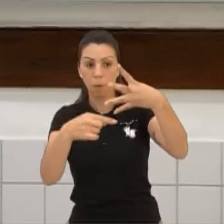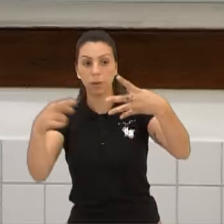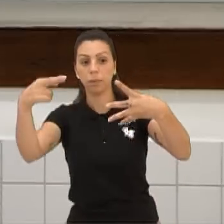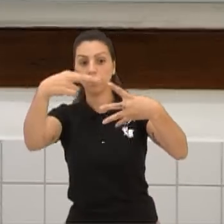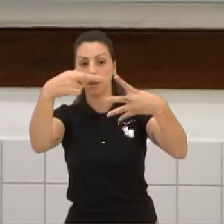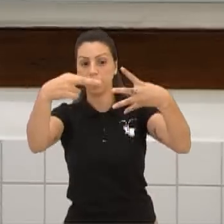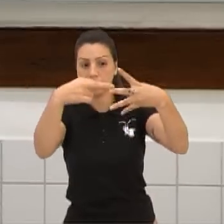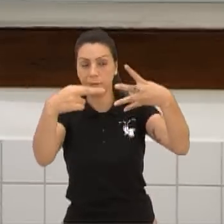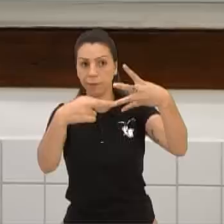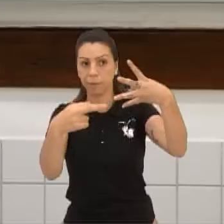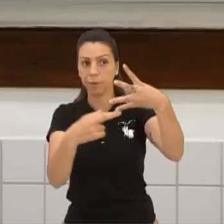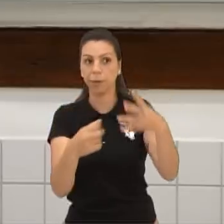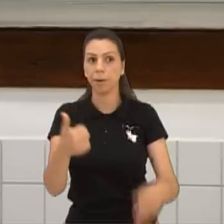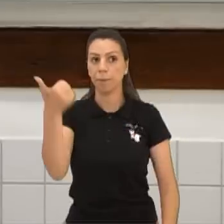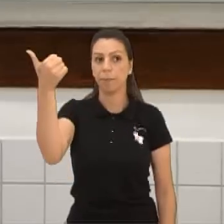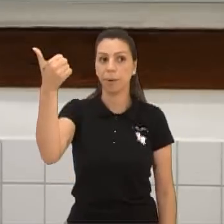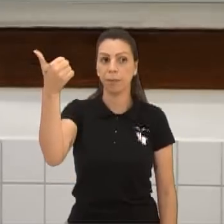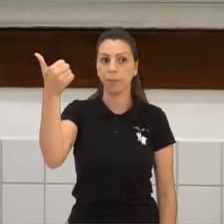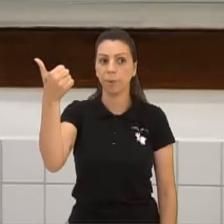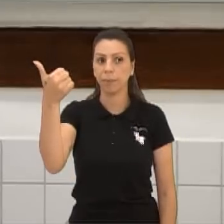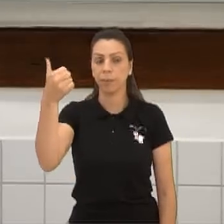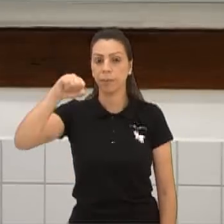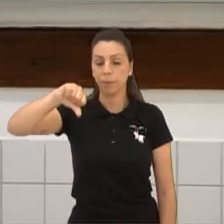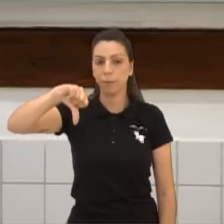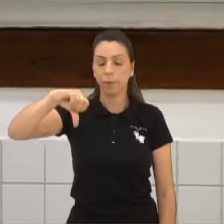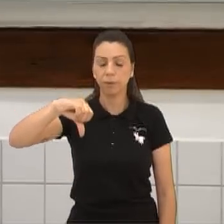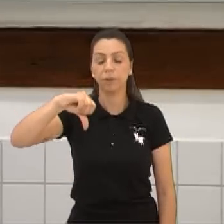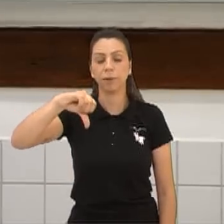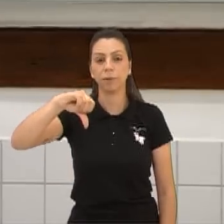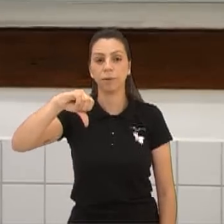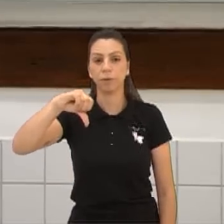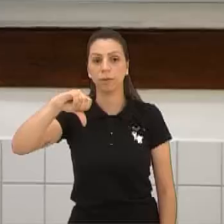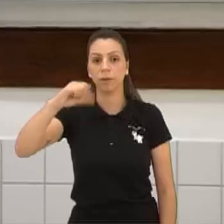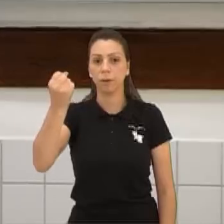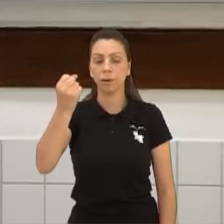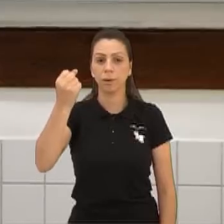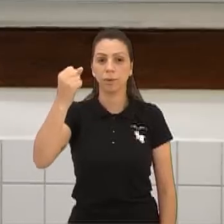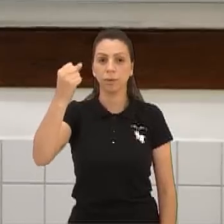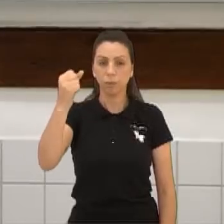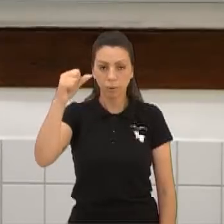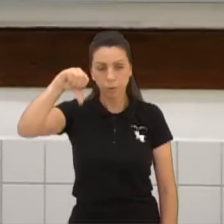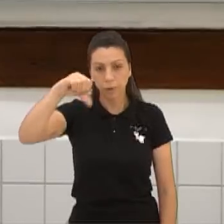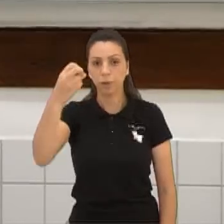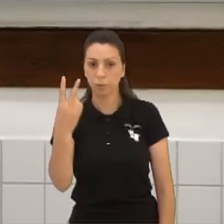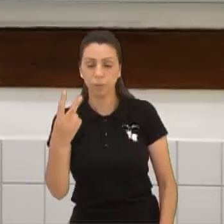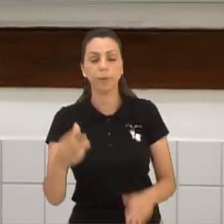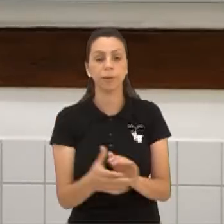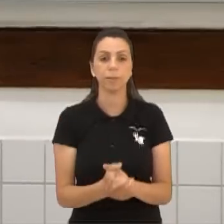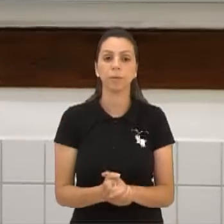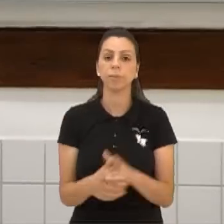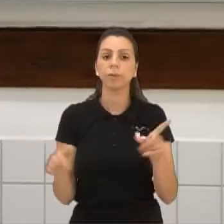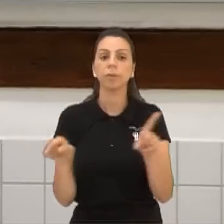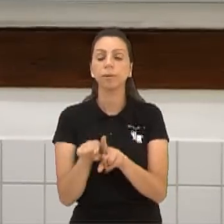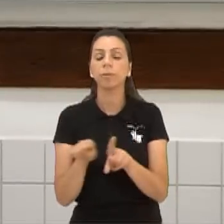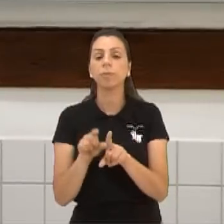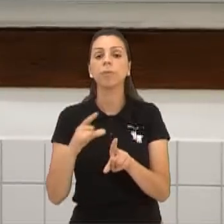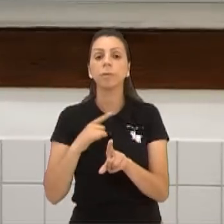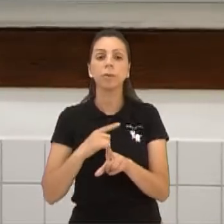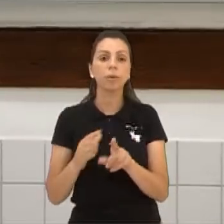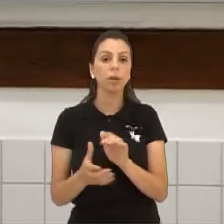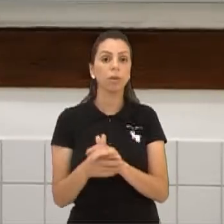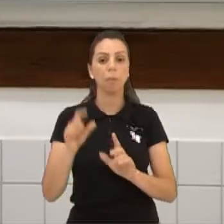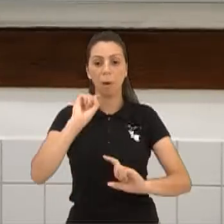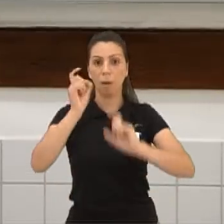1992, houve uma reunião aqui no Rio de Janeiro, a Eco 92, no qual foi introduzido algo